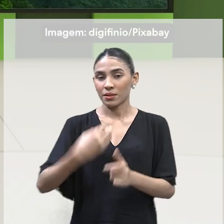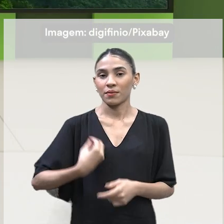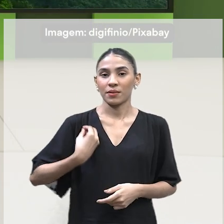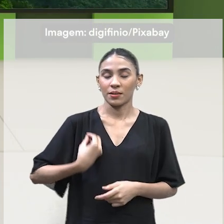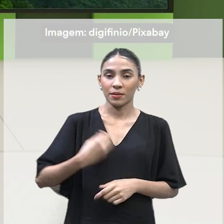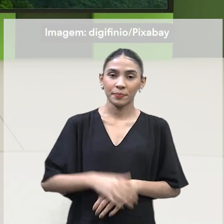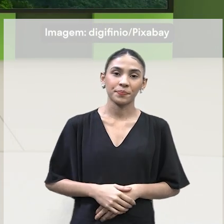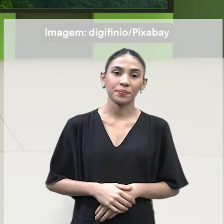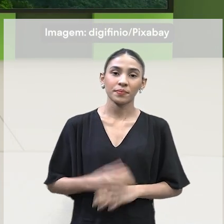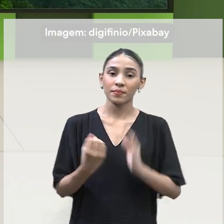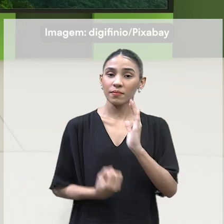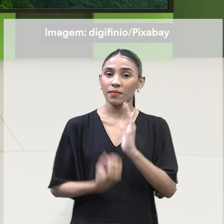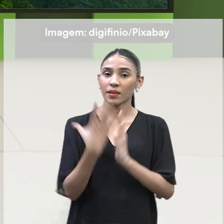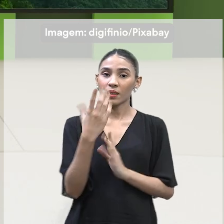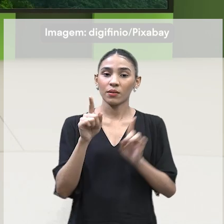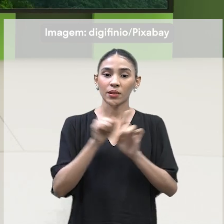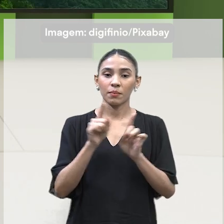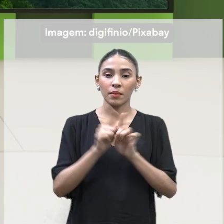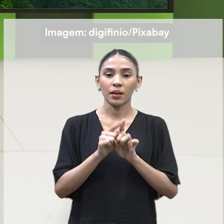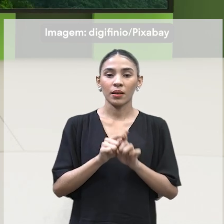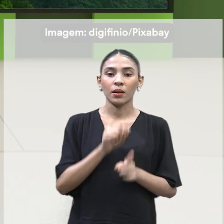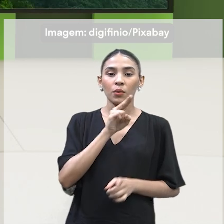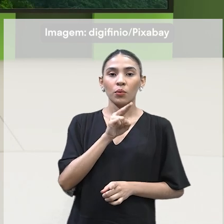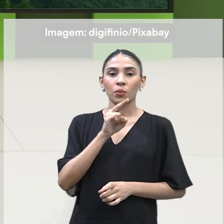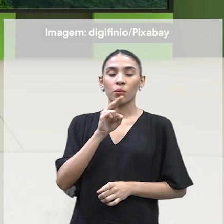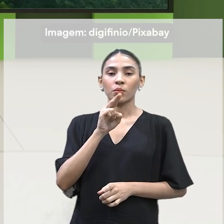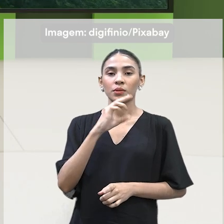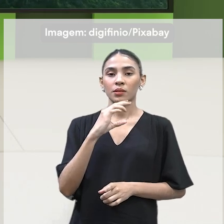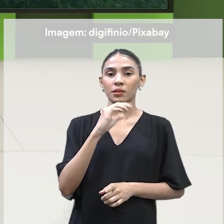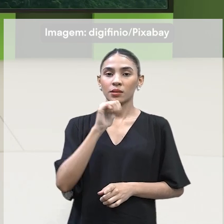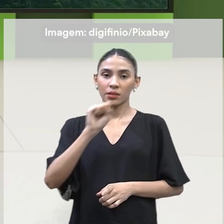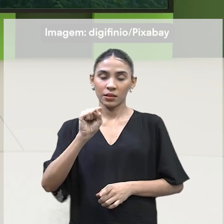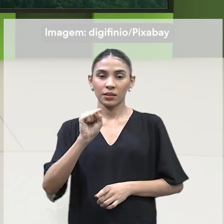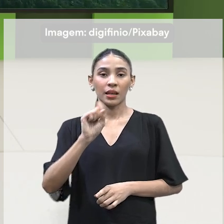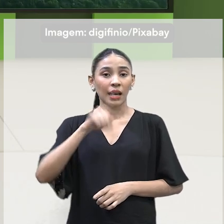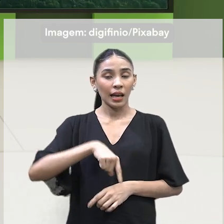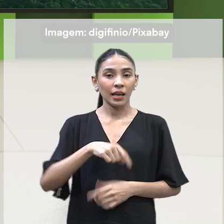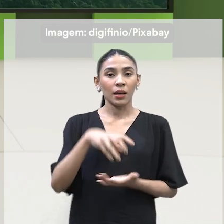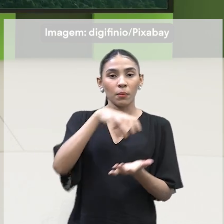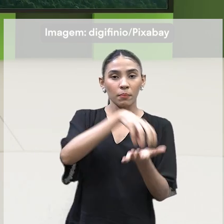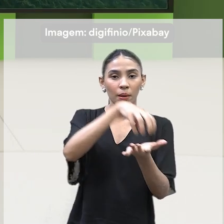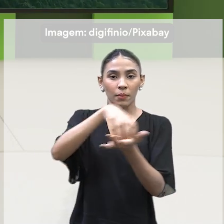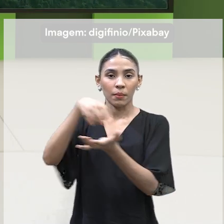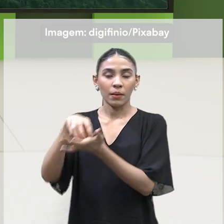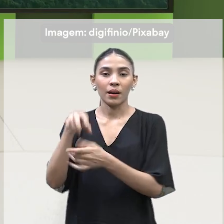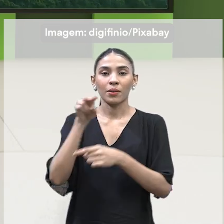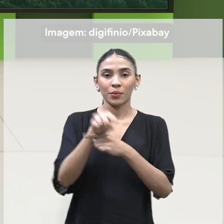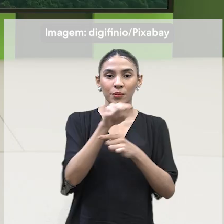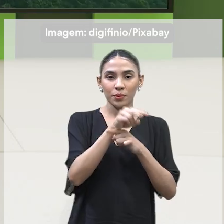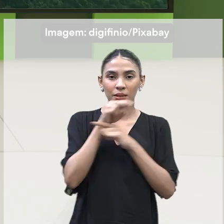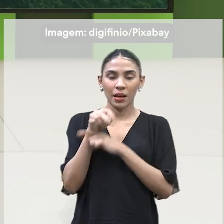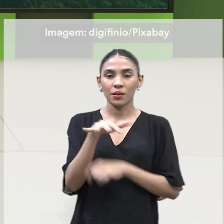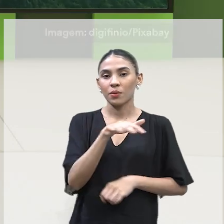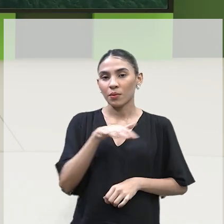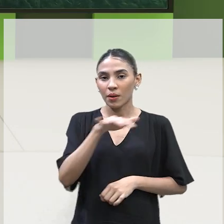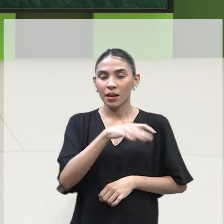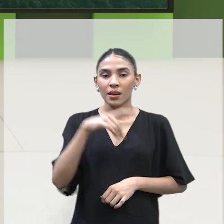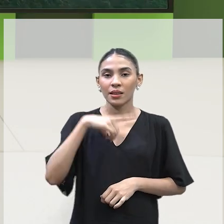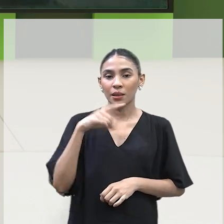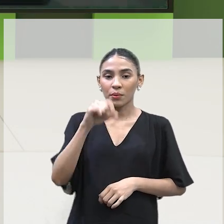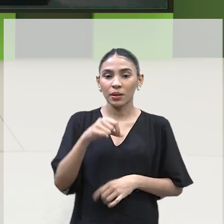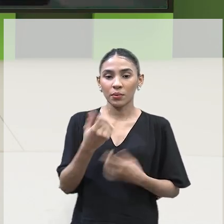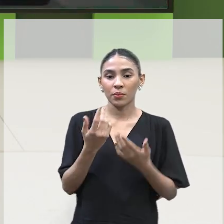vive. Criação de UCEIs, o que são UCEIs? São unidades de conservação, espaços que existe ali